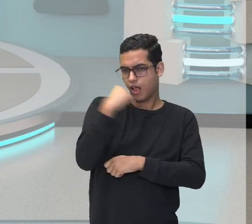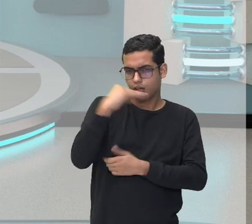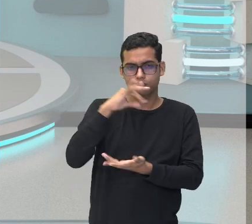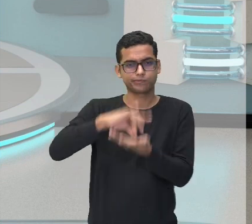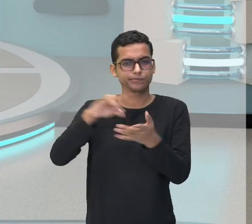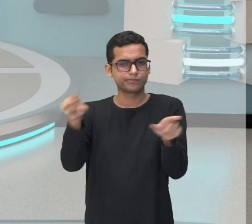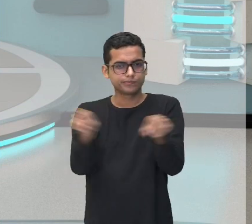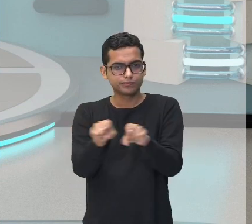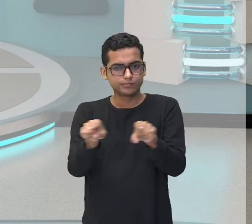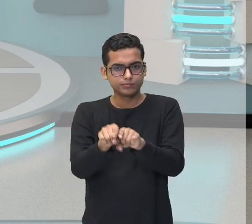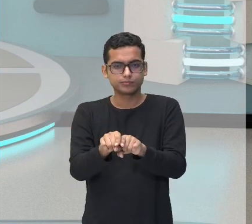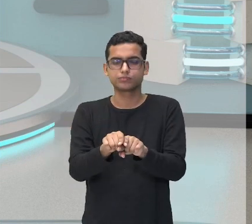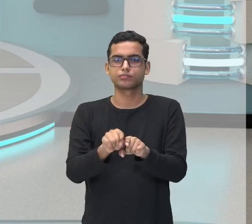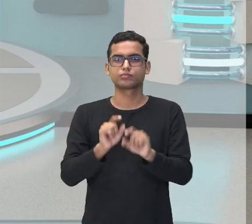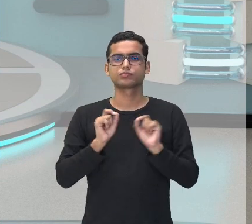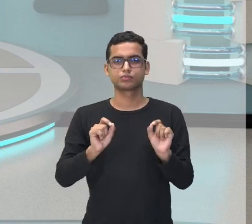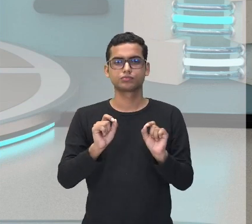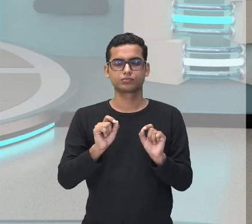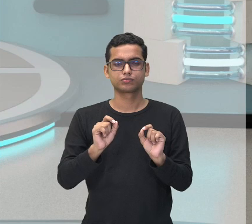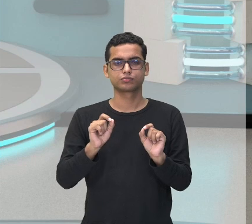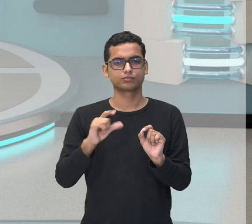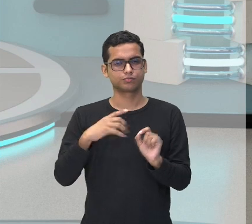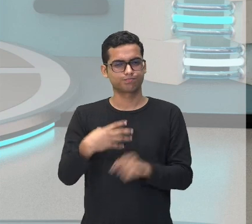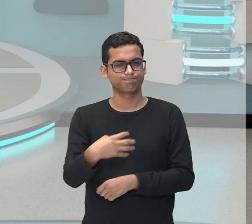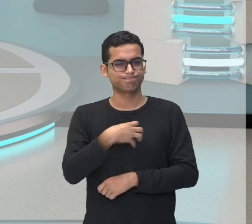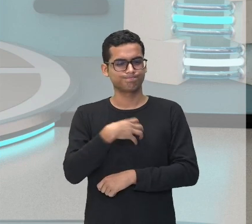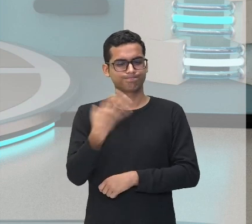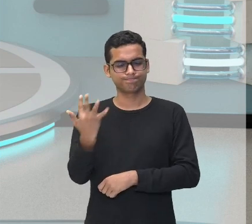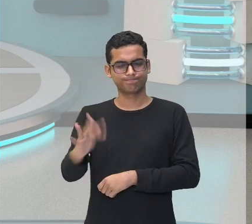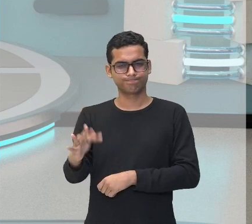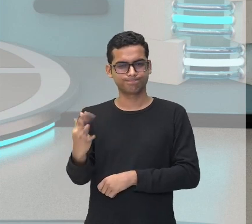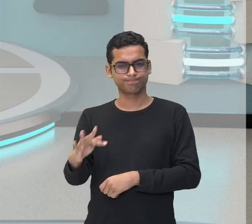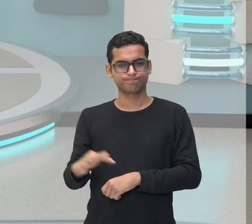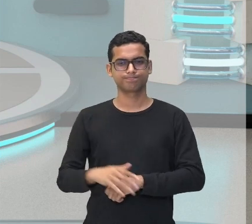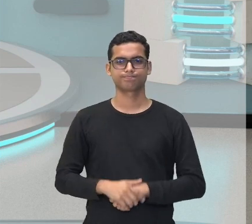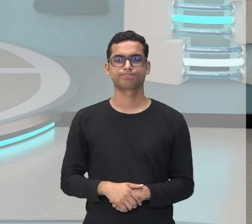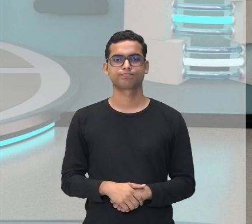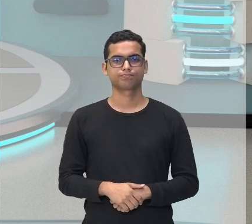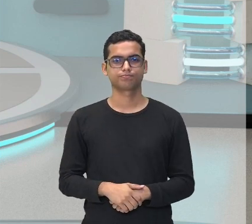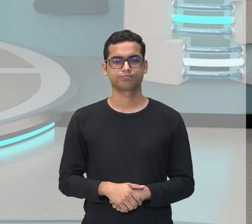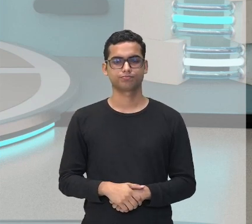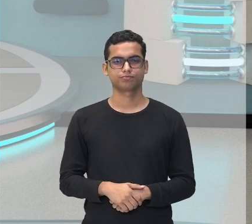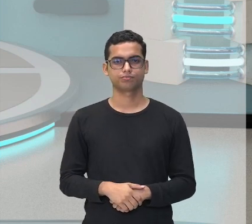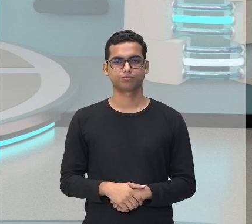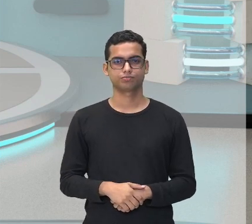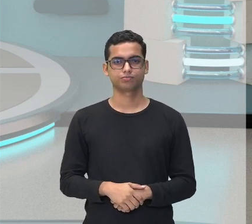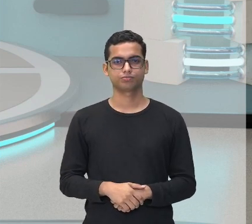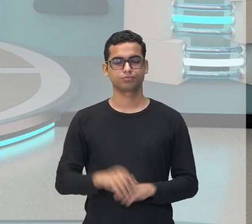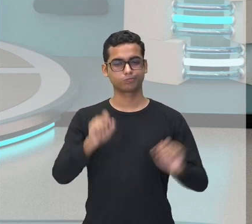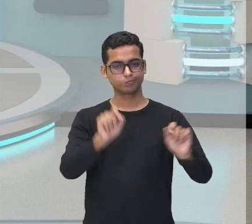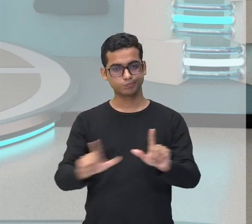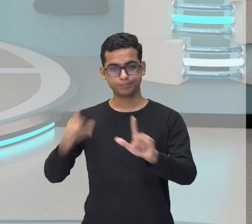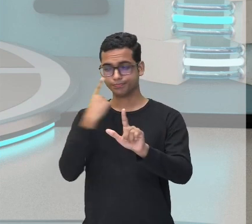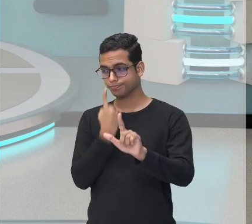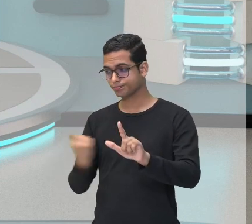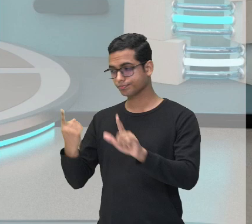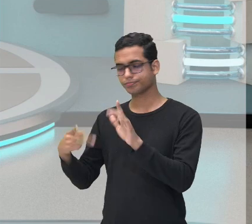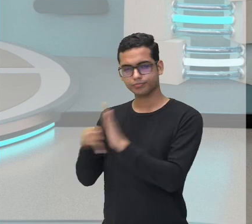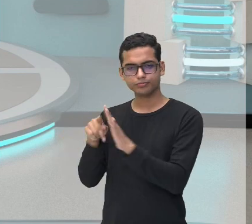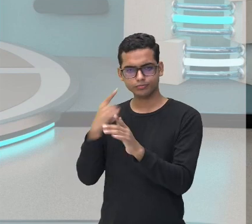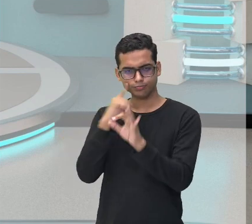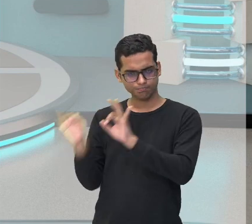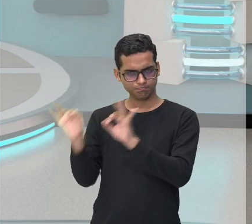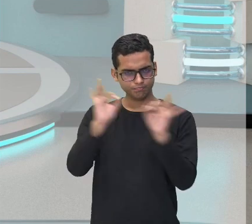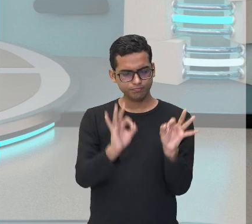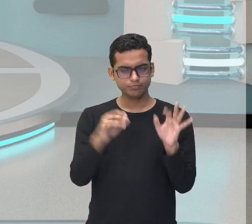acaba ocasionando a dor, ok? E como vocês vão observar na cartela, essa questão do